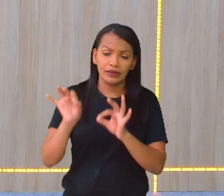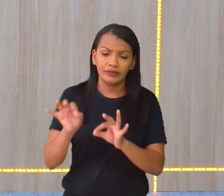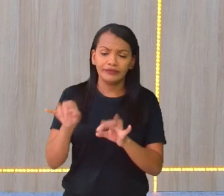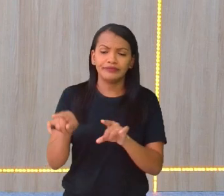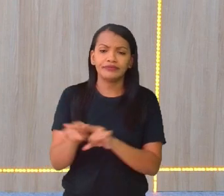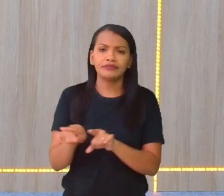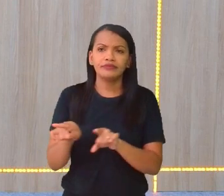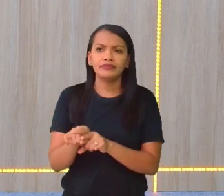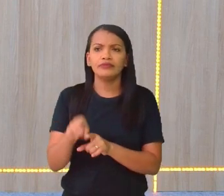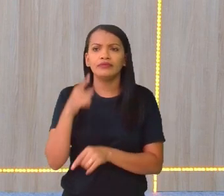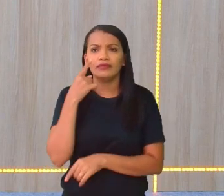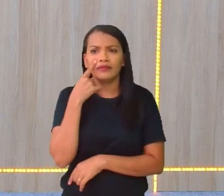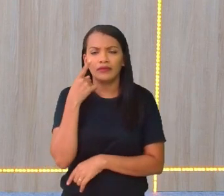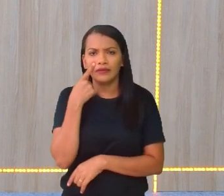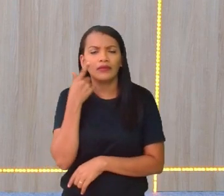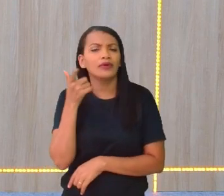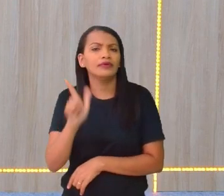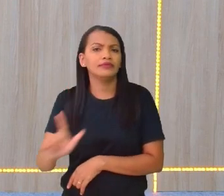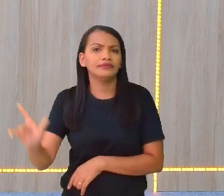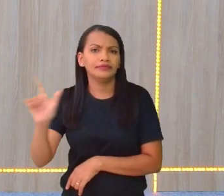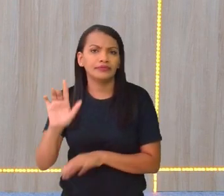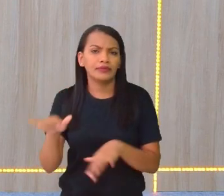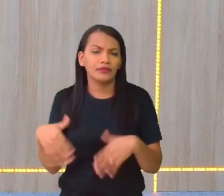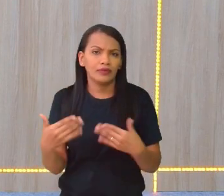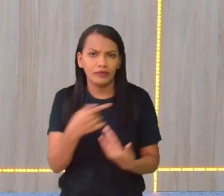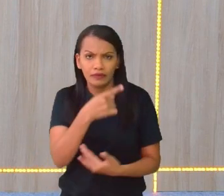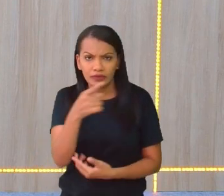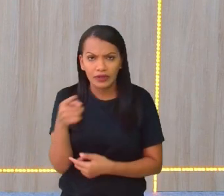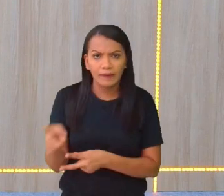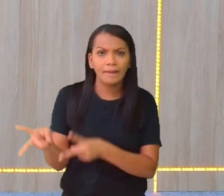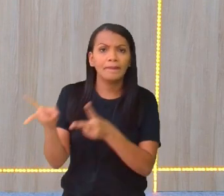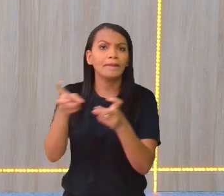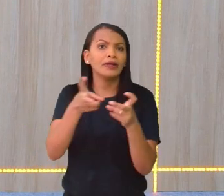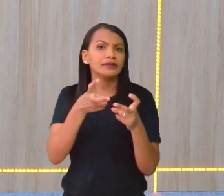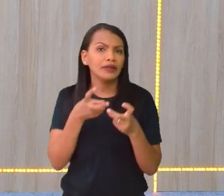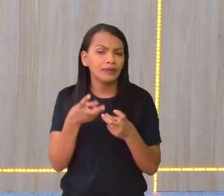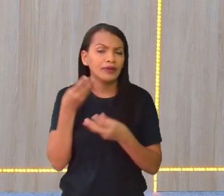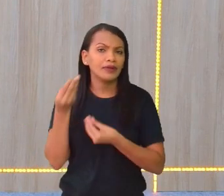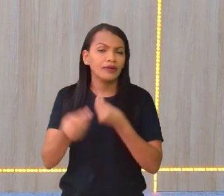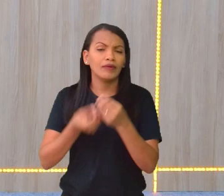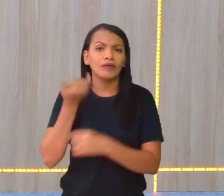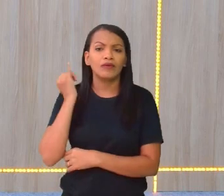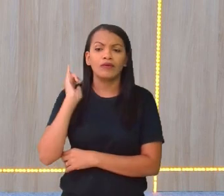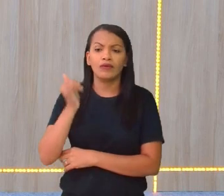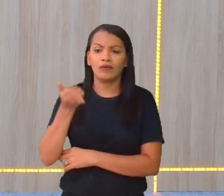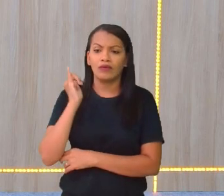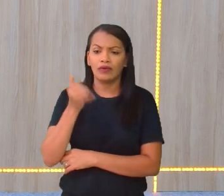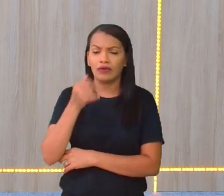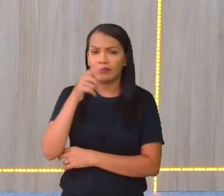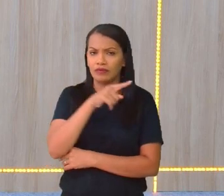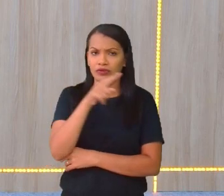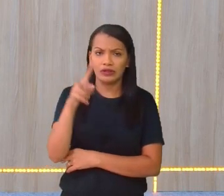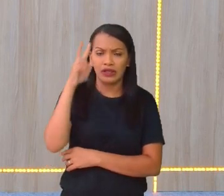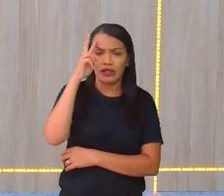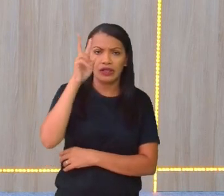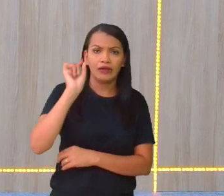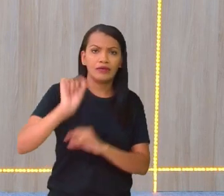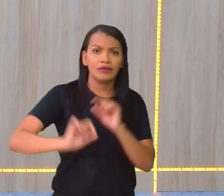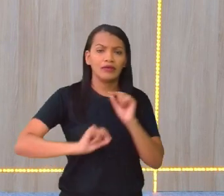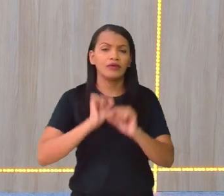de atuação é a literatura. E aí vocês vão perceber o conto, e aí vocês lembram